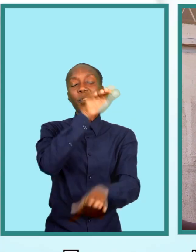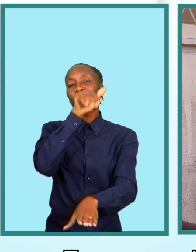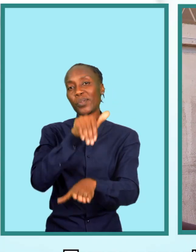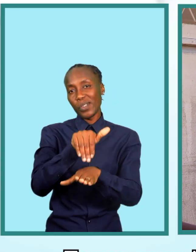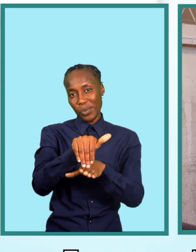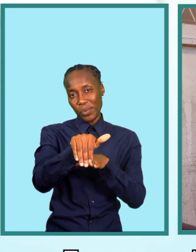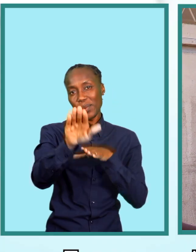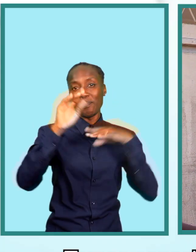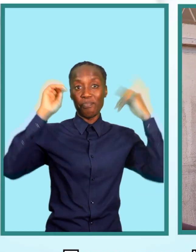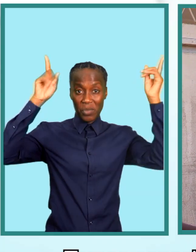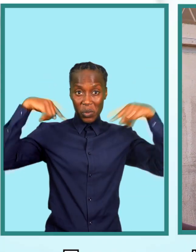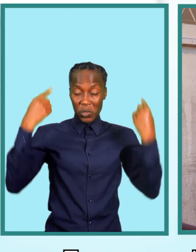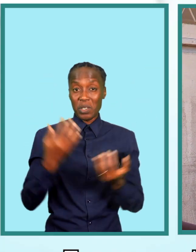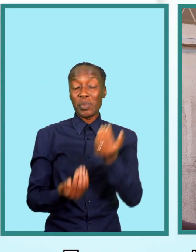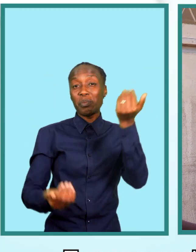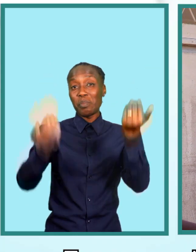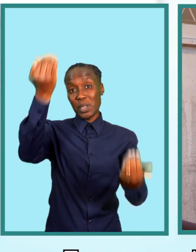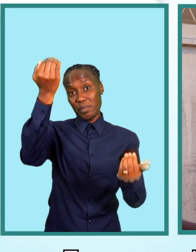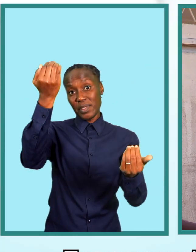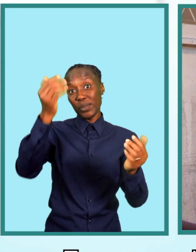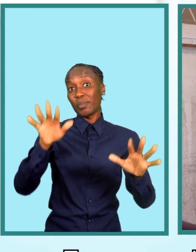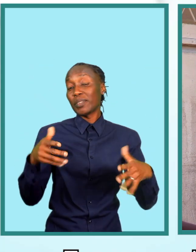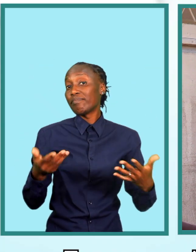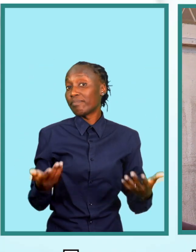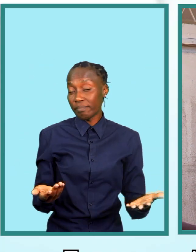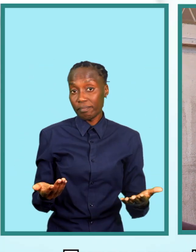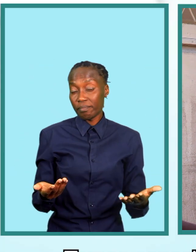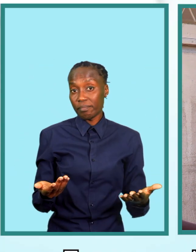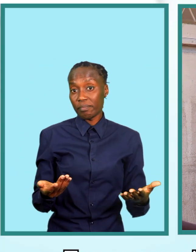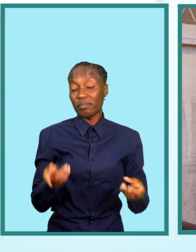sítios, vários locais que ainda decorrem uniões prematuras,